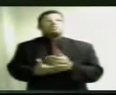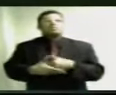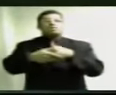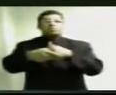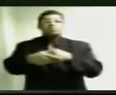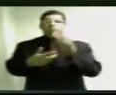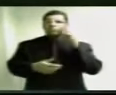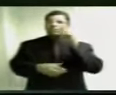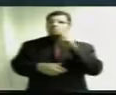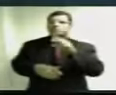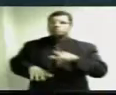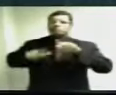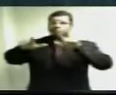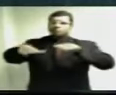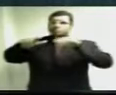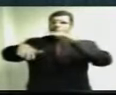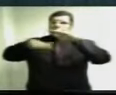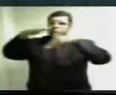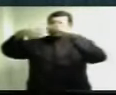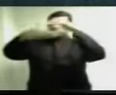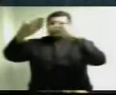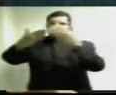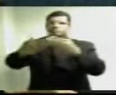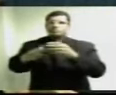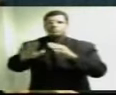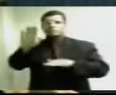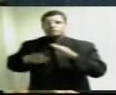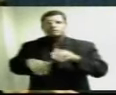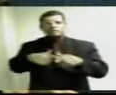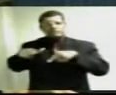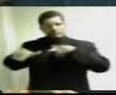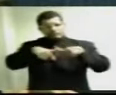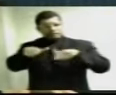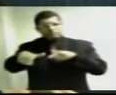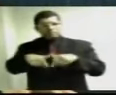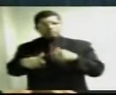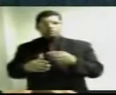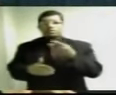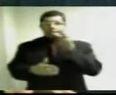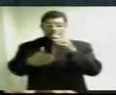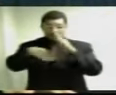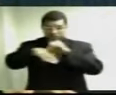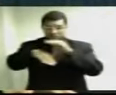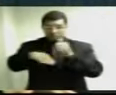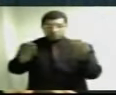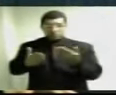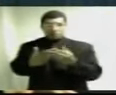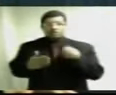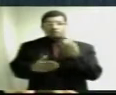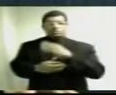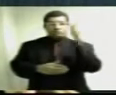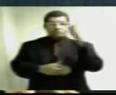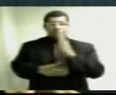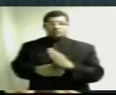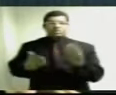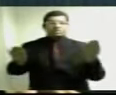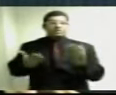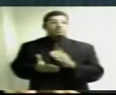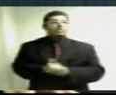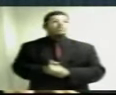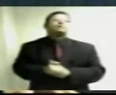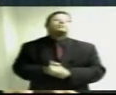não avaliar e manifestar acerca das manifestações que tomam conta do nosso país.